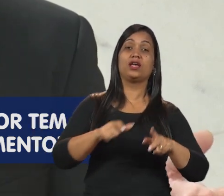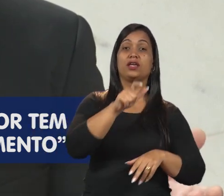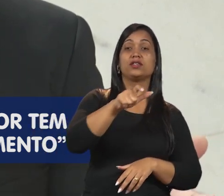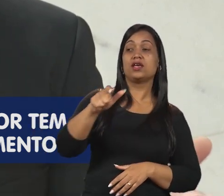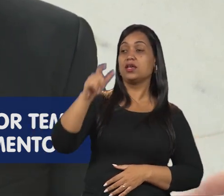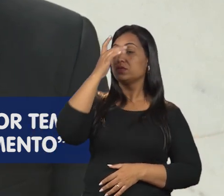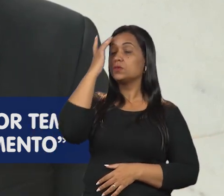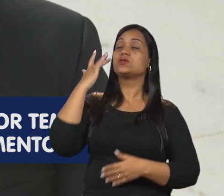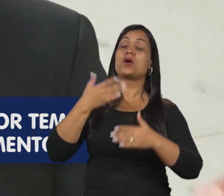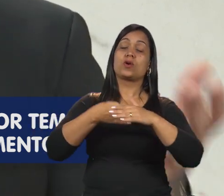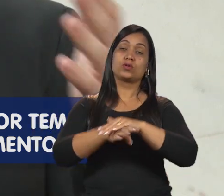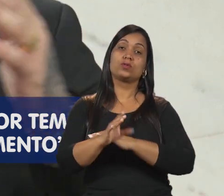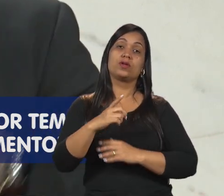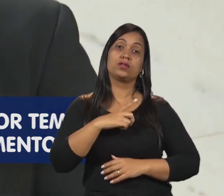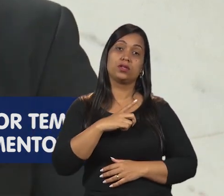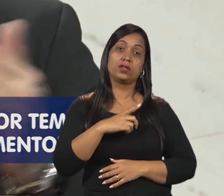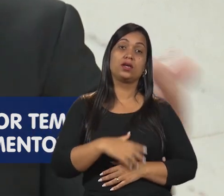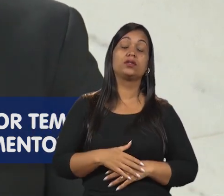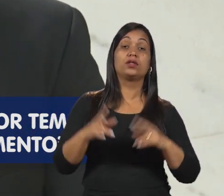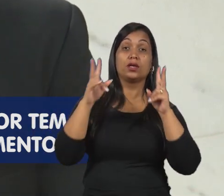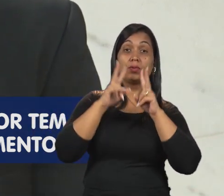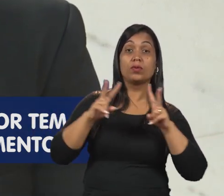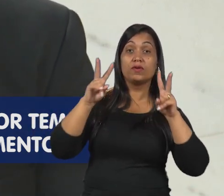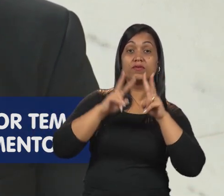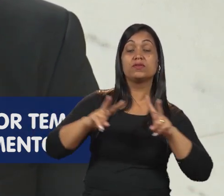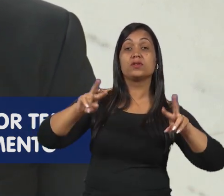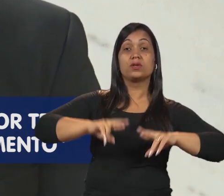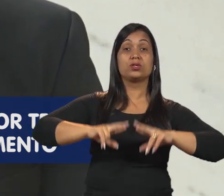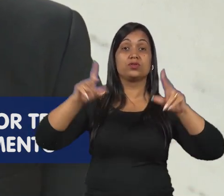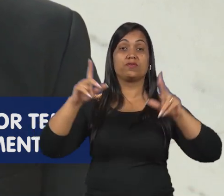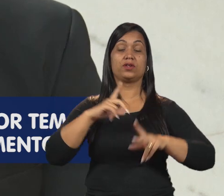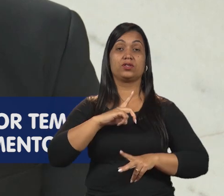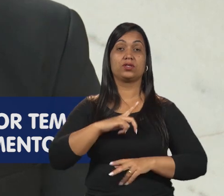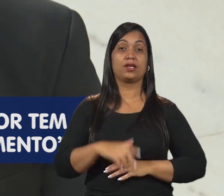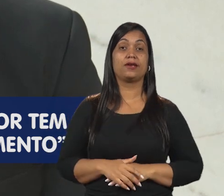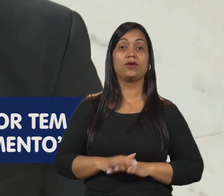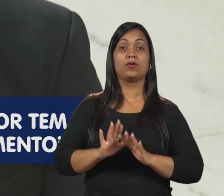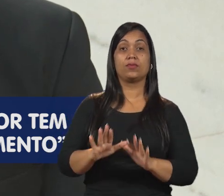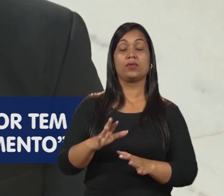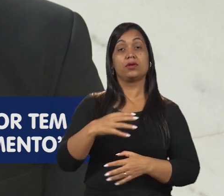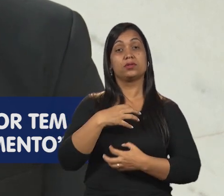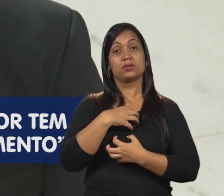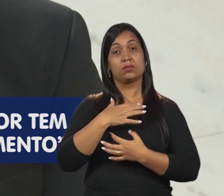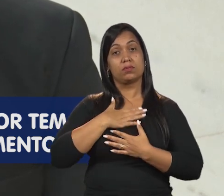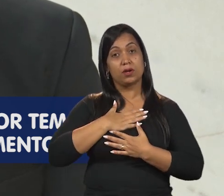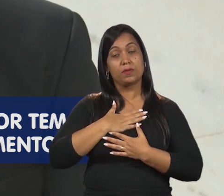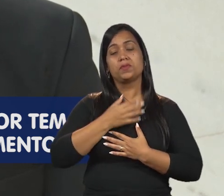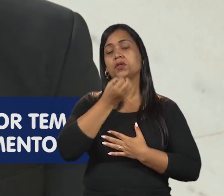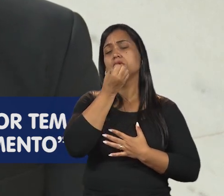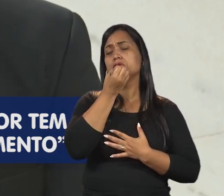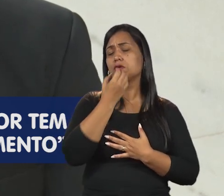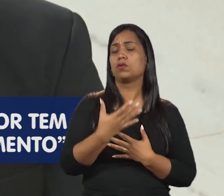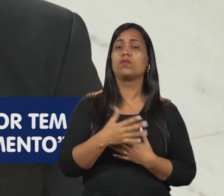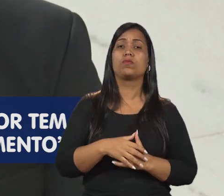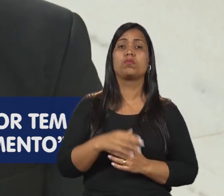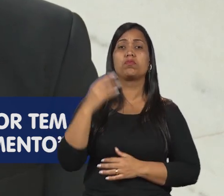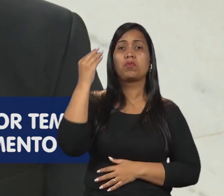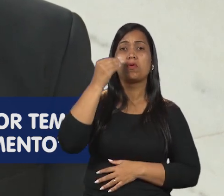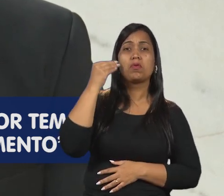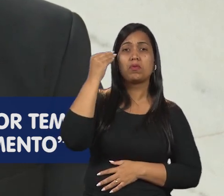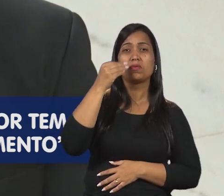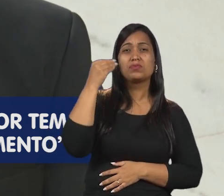estão acostumadas, né? As pessoas, às vezes, têm uma visão e é bem diferente. Mas, para mim, está sendo muito bom. Experiência,